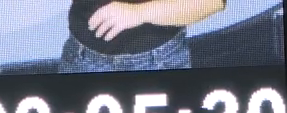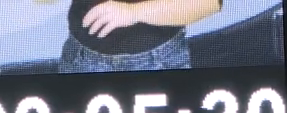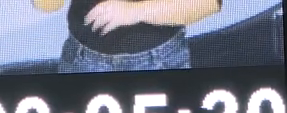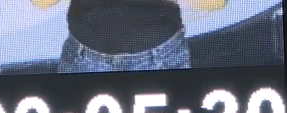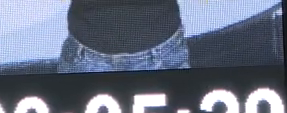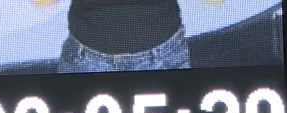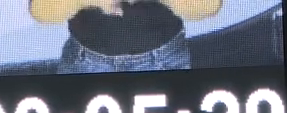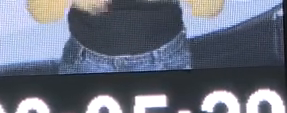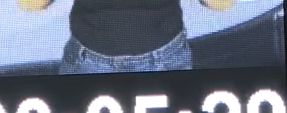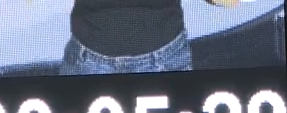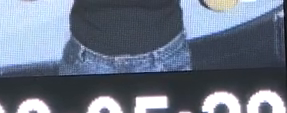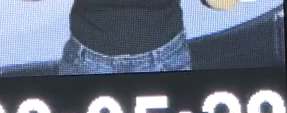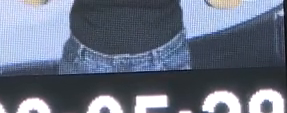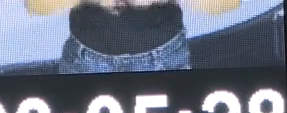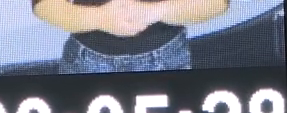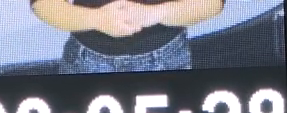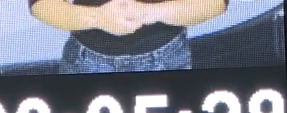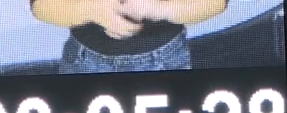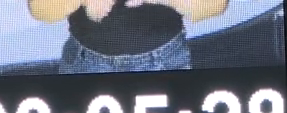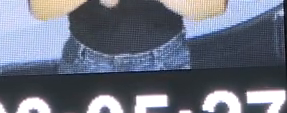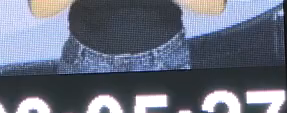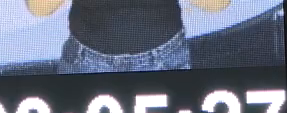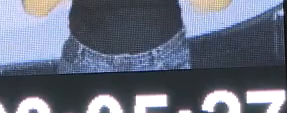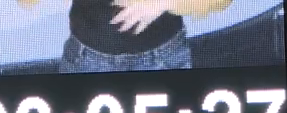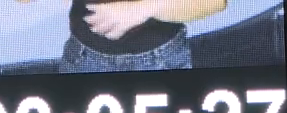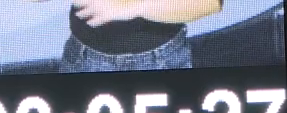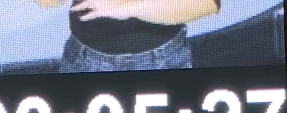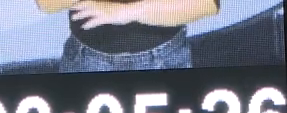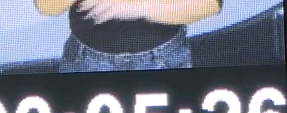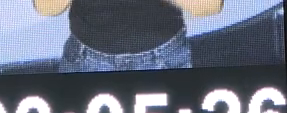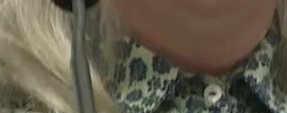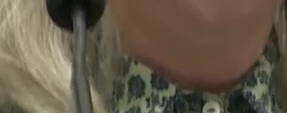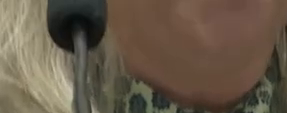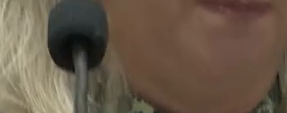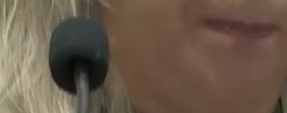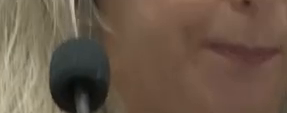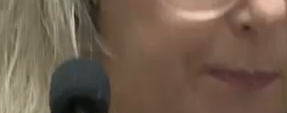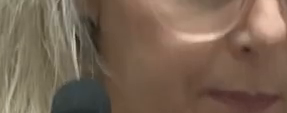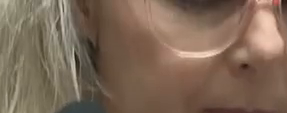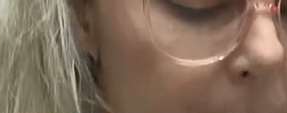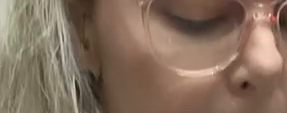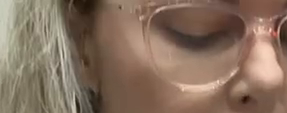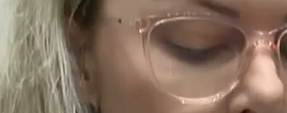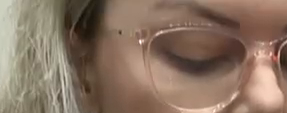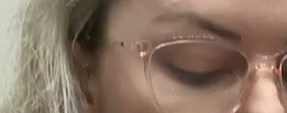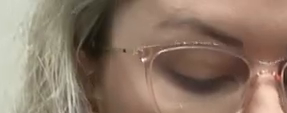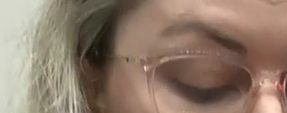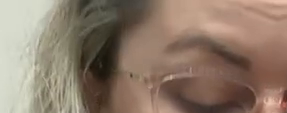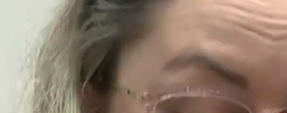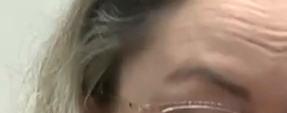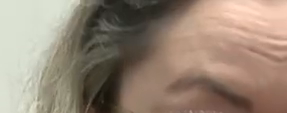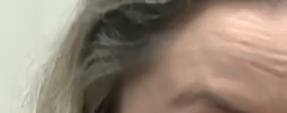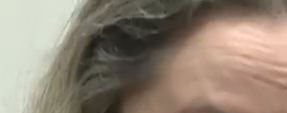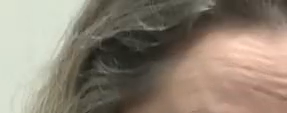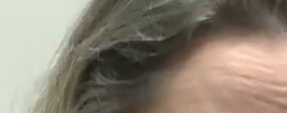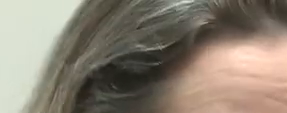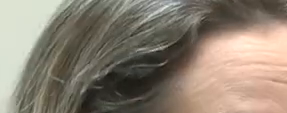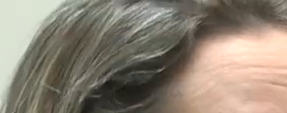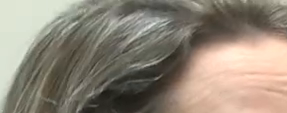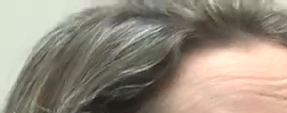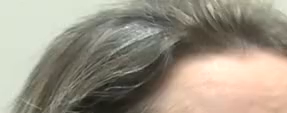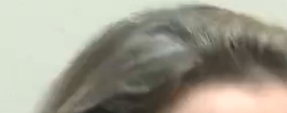ano consiste basicamente em esclarecer cidadãos e advogados e reconciliar casos que ferem a liberdade